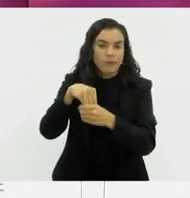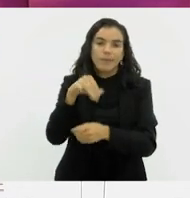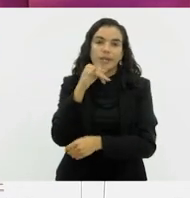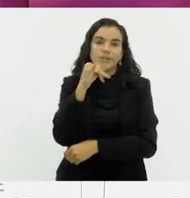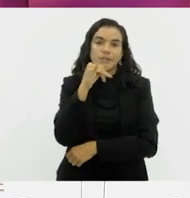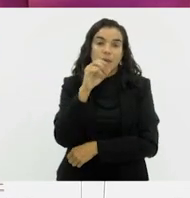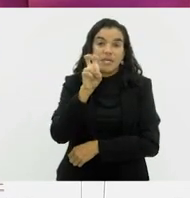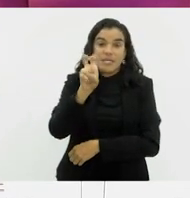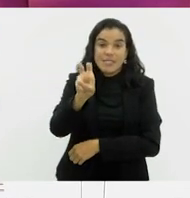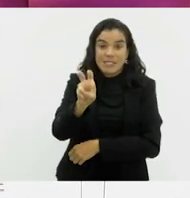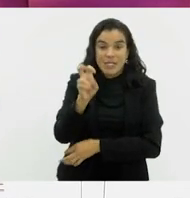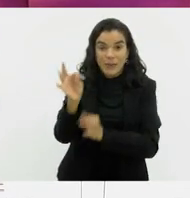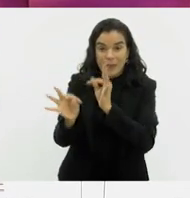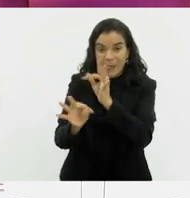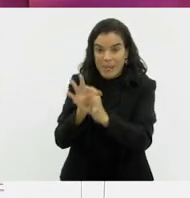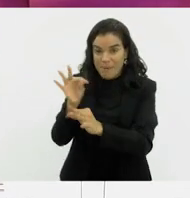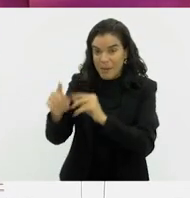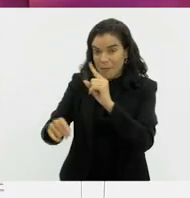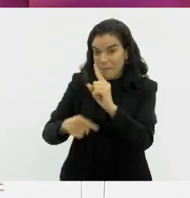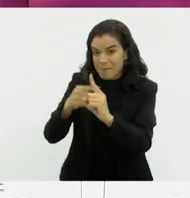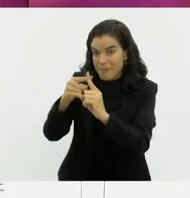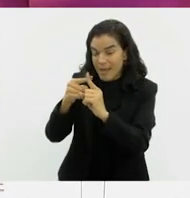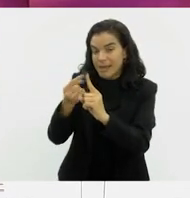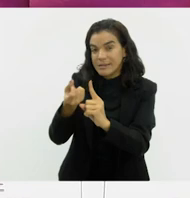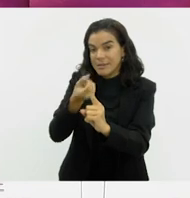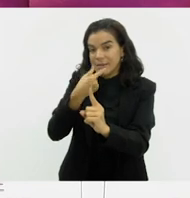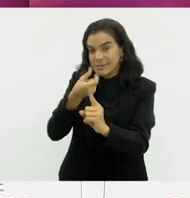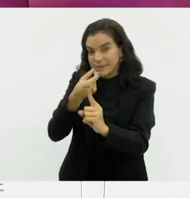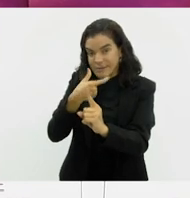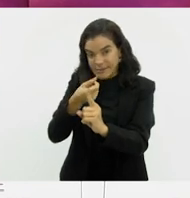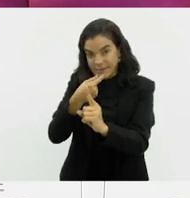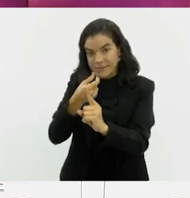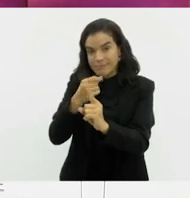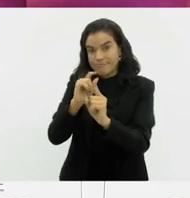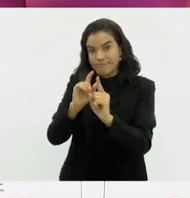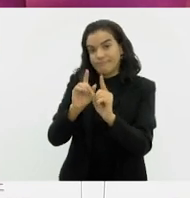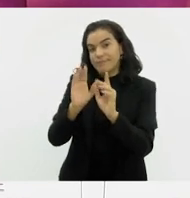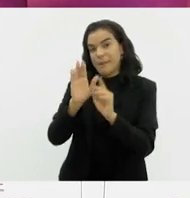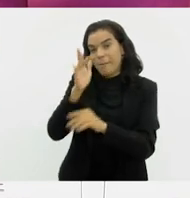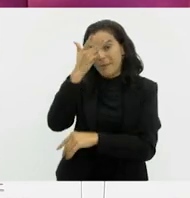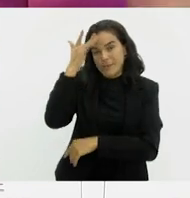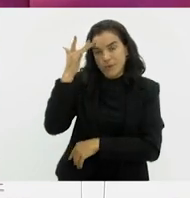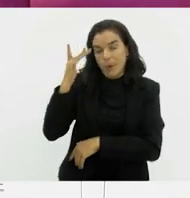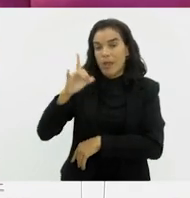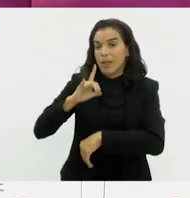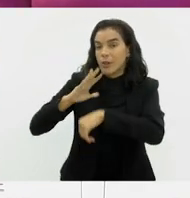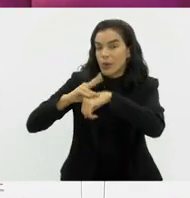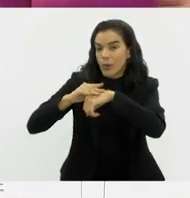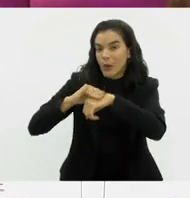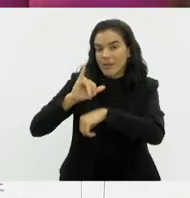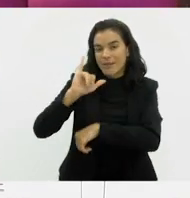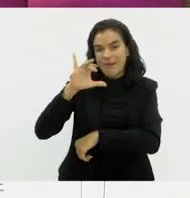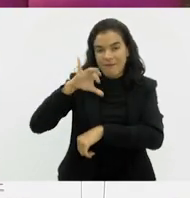do simples tratamento com os medicamentos destinados ao paciente com tuberculose. Né.